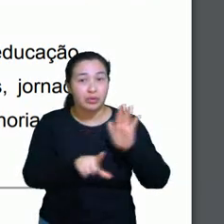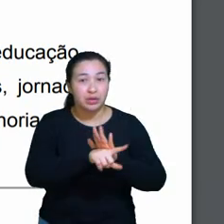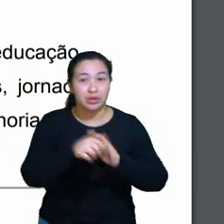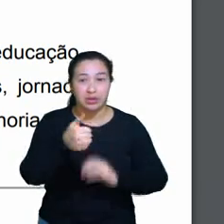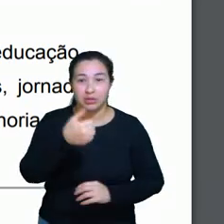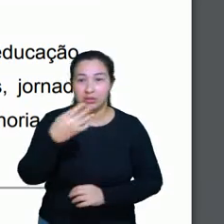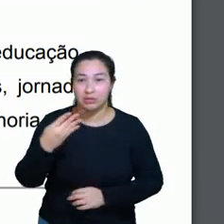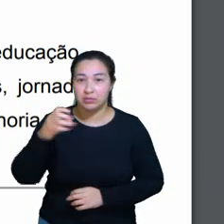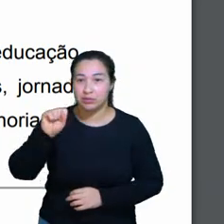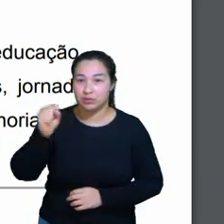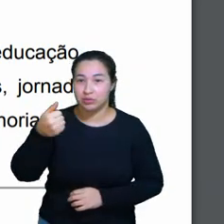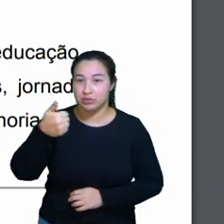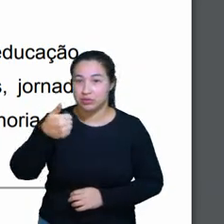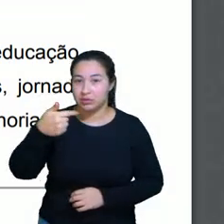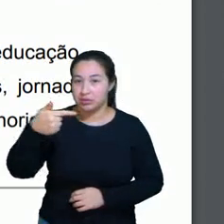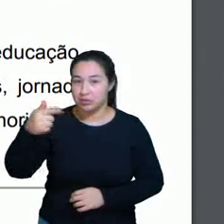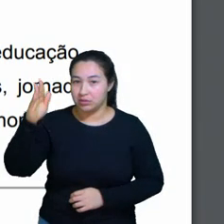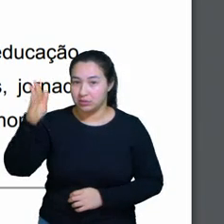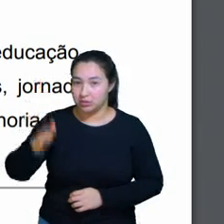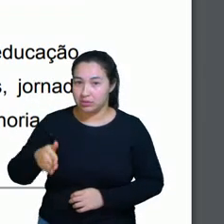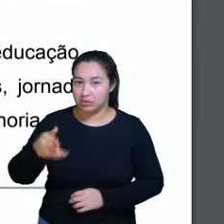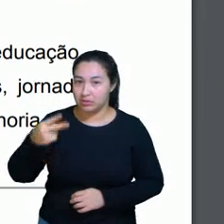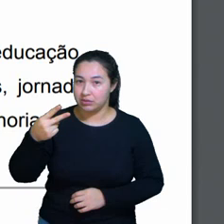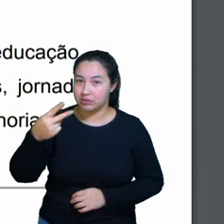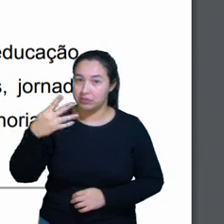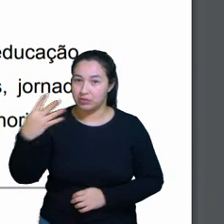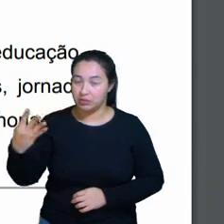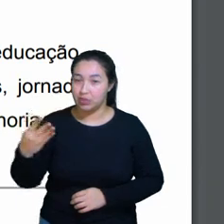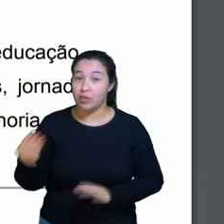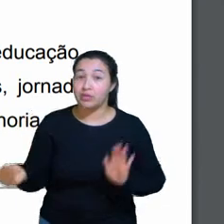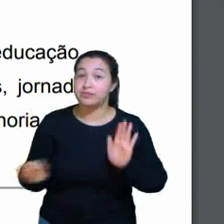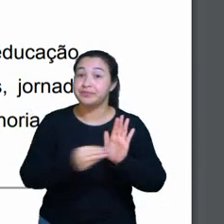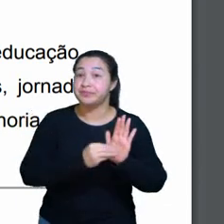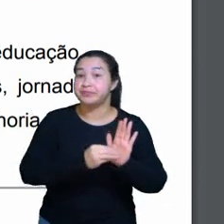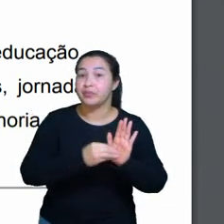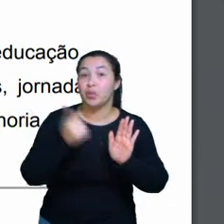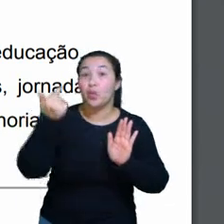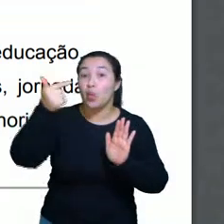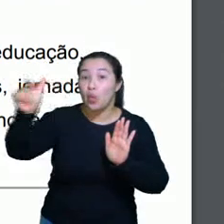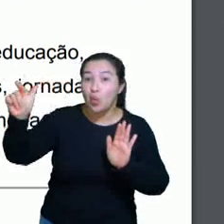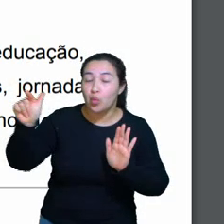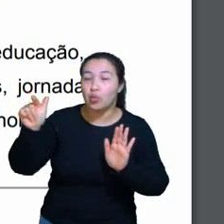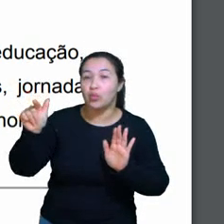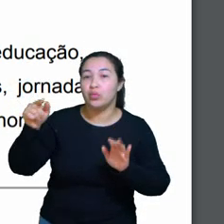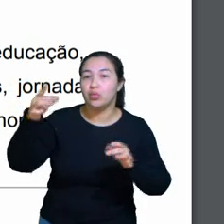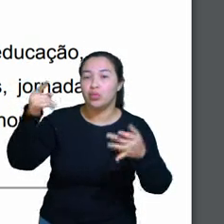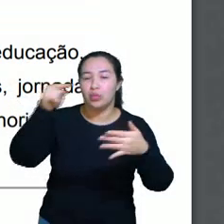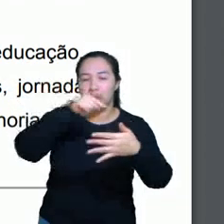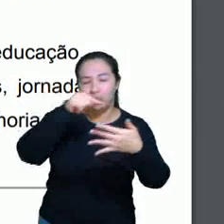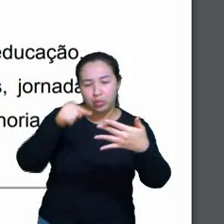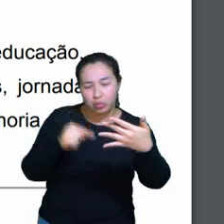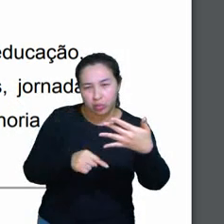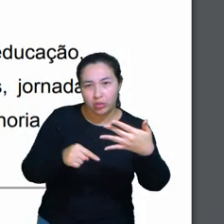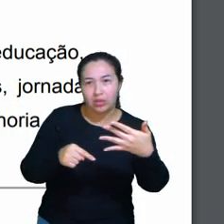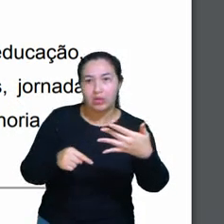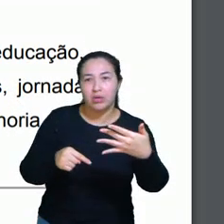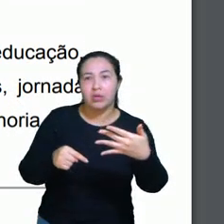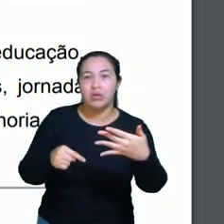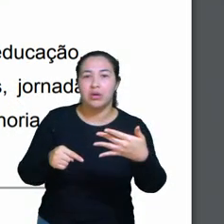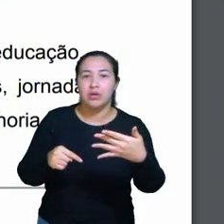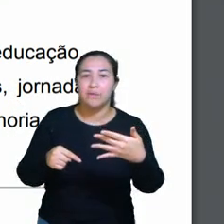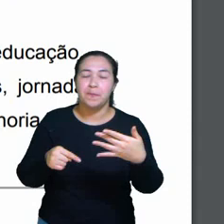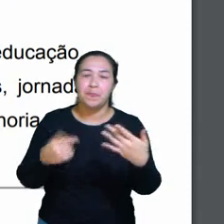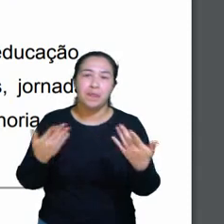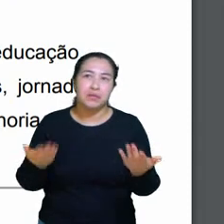14.817 de 2024 o que inclui dentre outros aspectos jornada